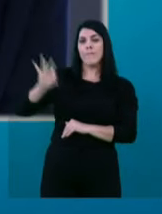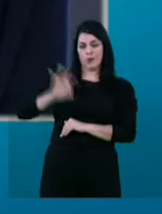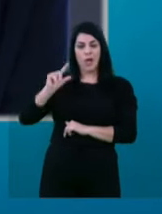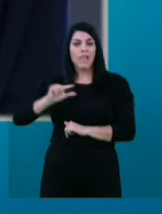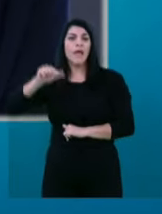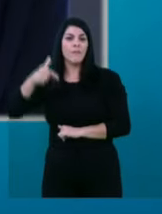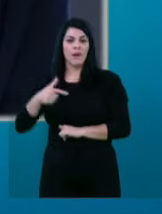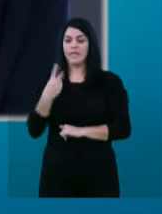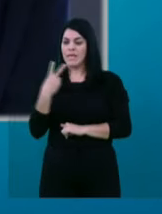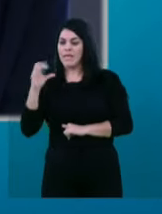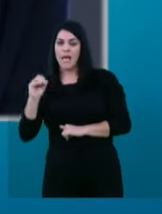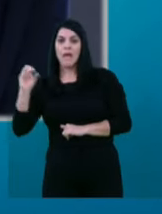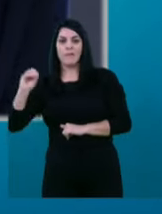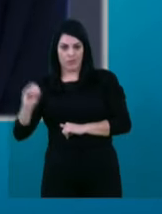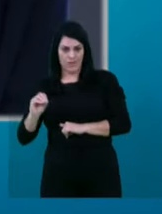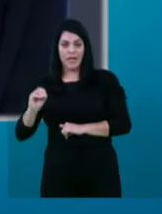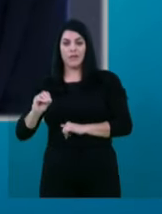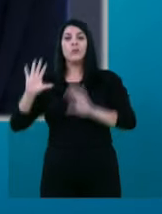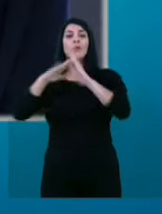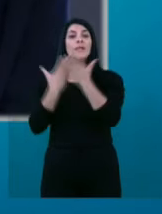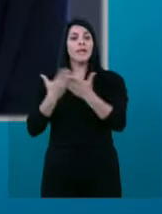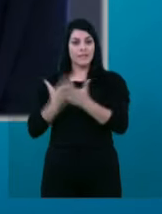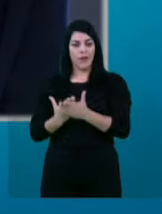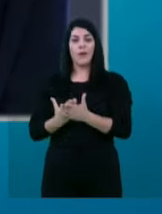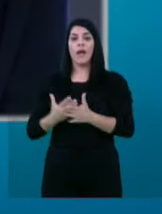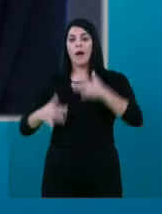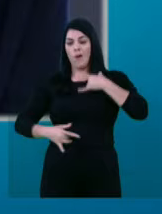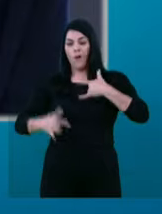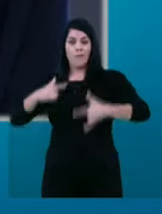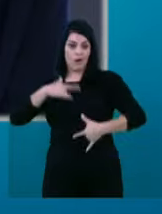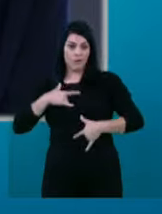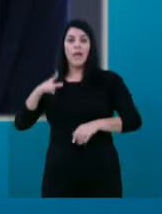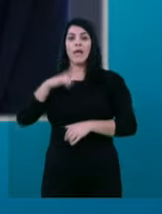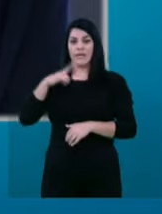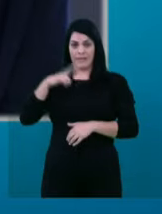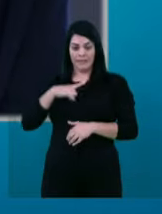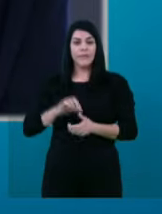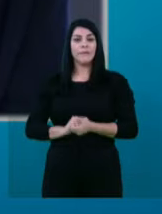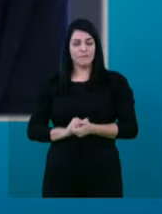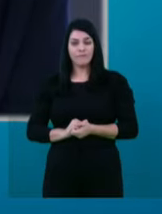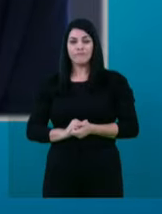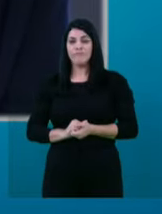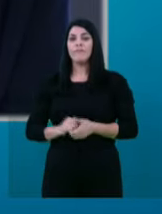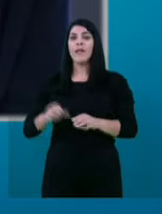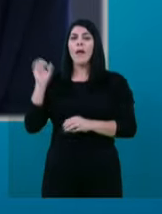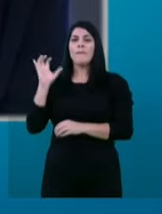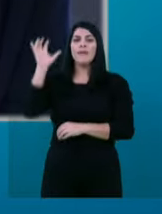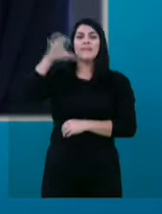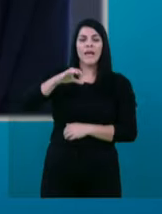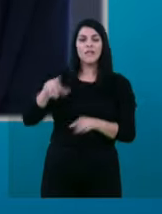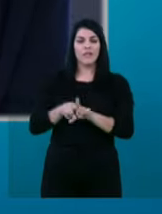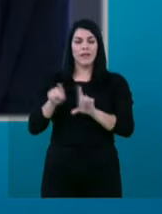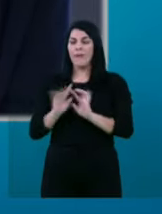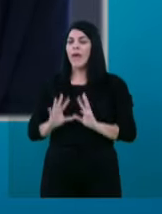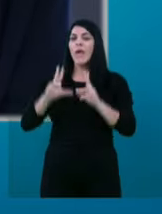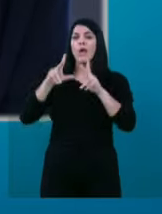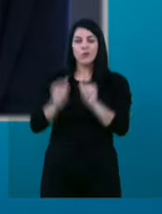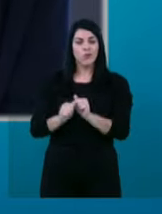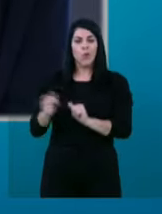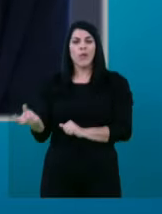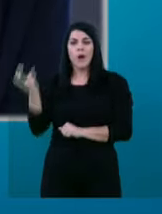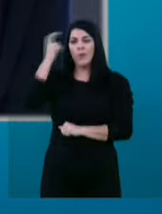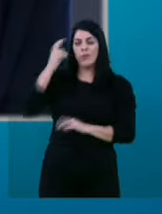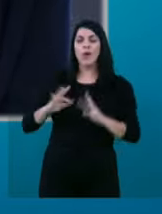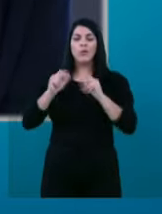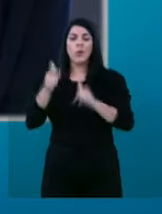e depois para 100% das escolas, com robótica, com intercâmbio, com basquete, com toda a